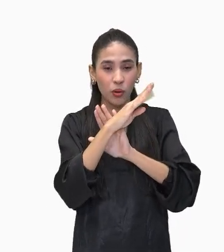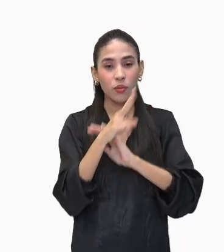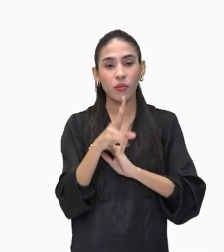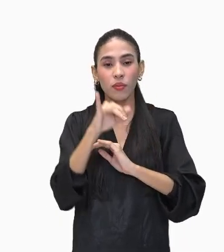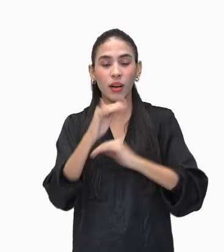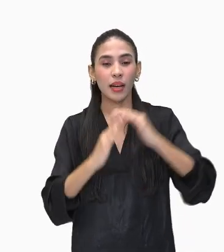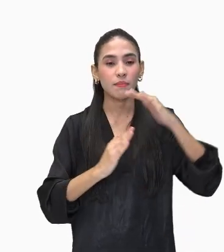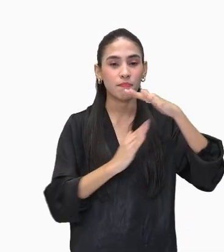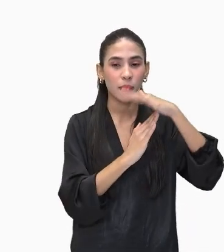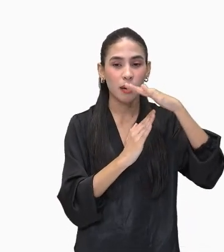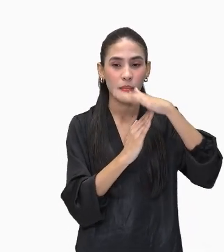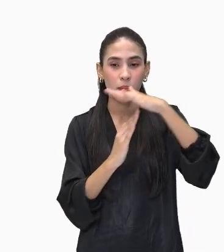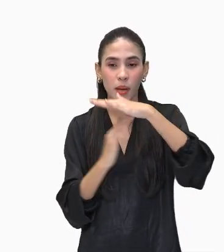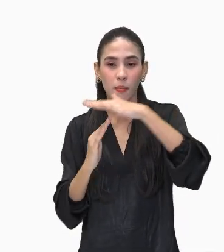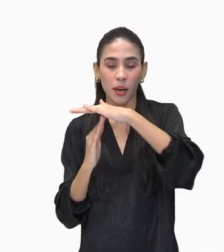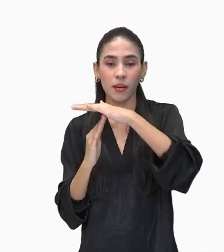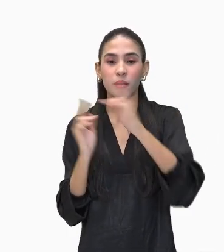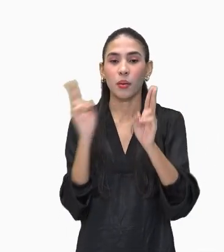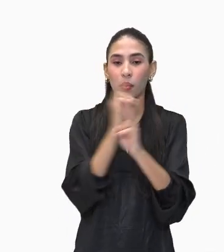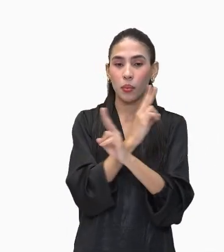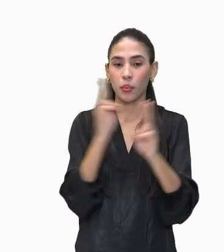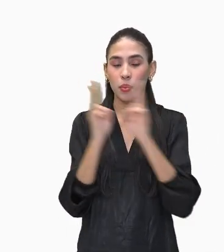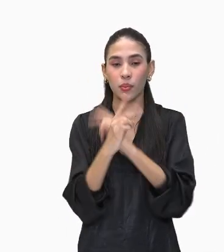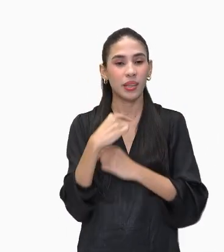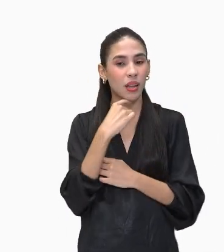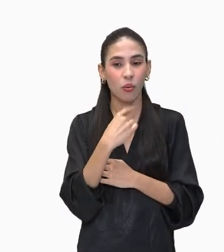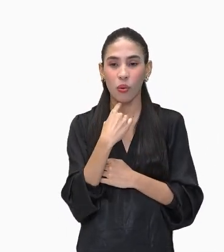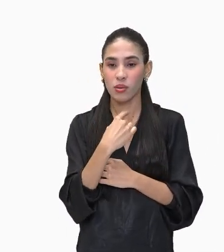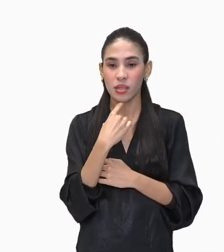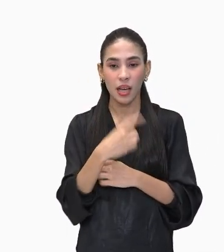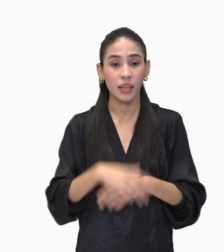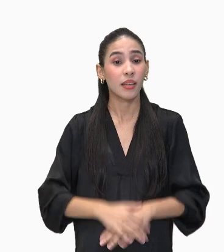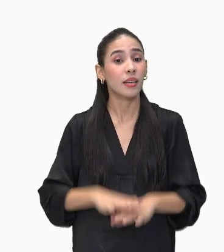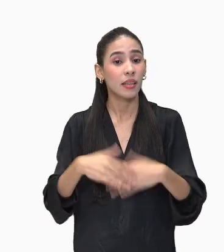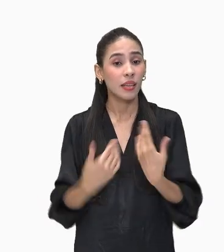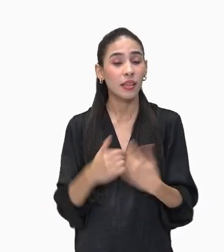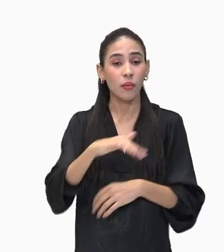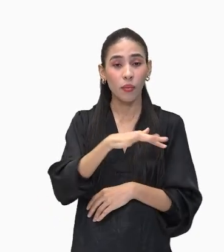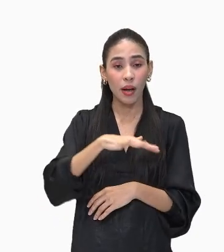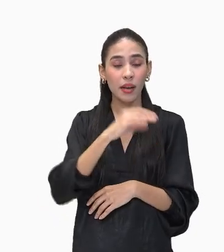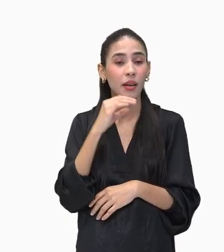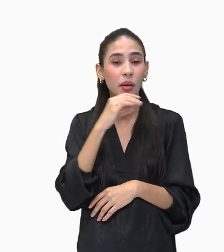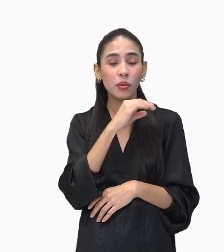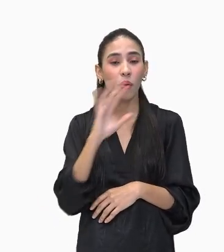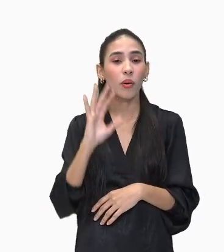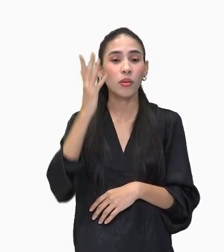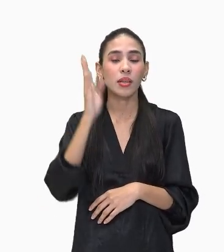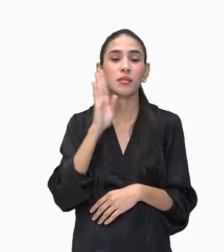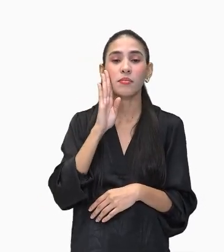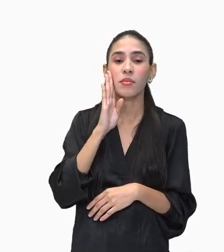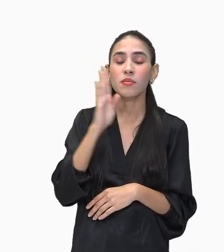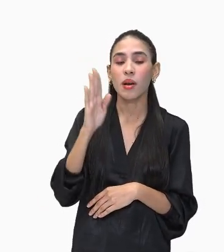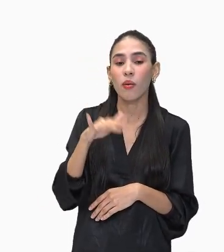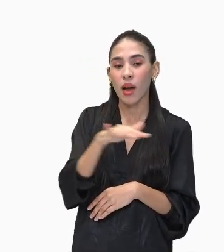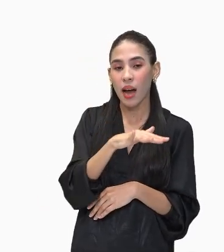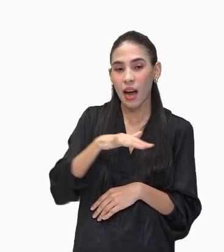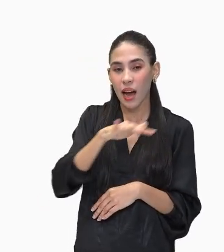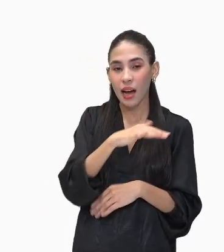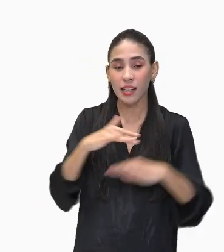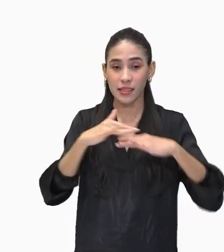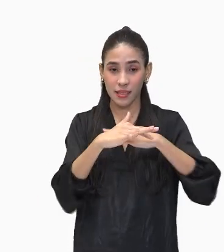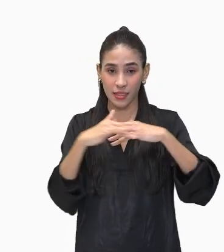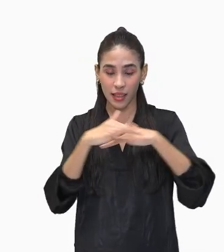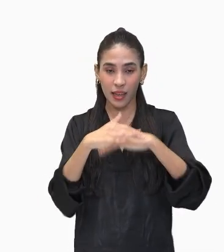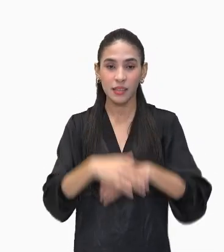a circulação do ar. Então, as ilhas de calor, elas ocorrem principalmente nessas áreas urbanas,